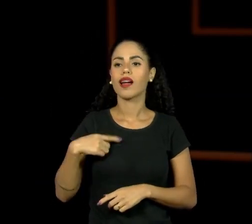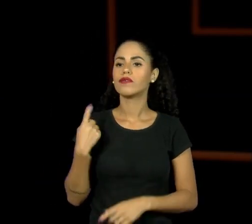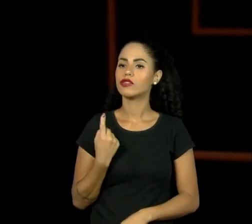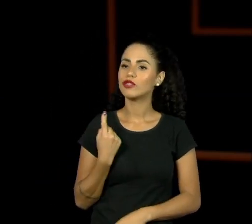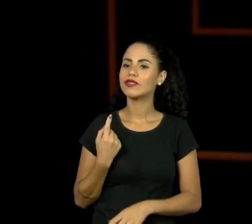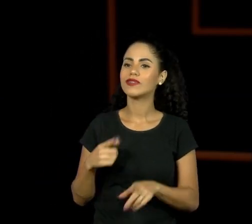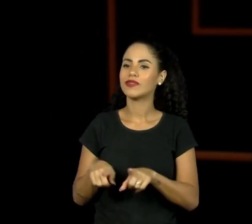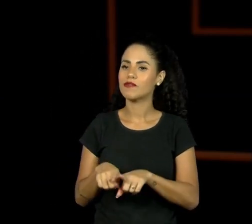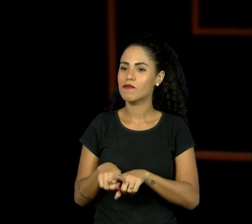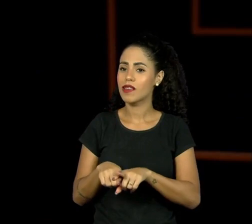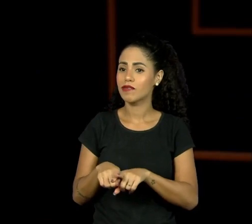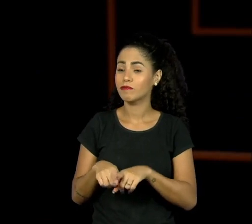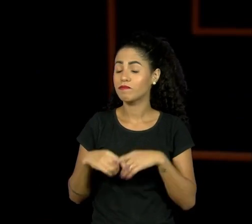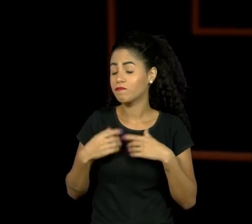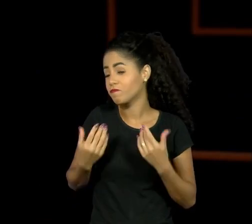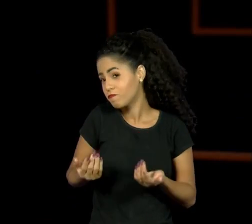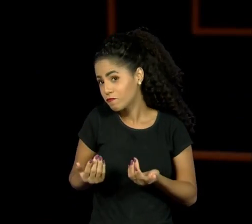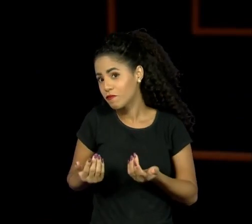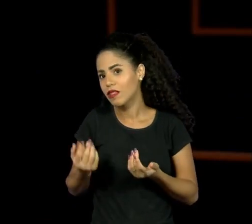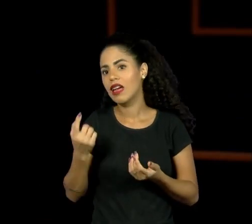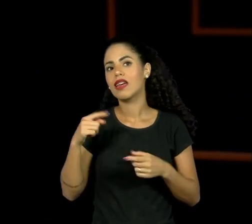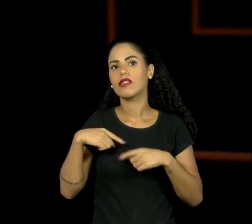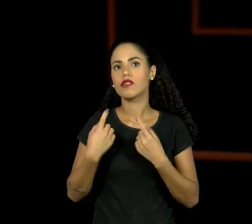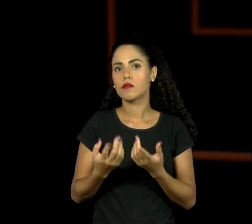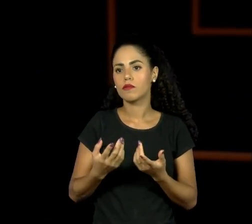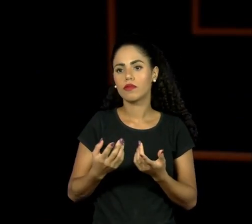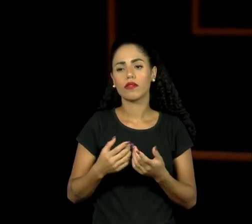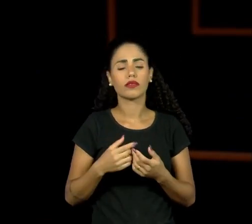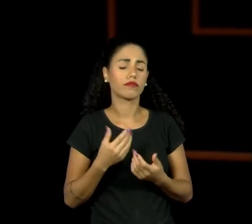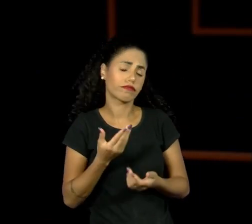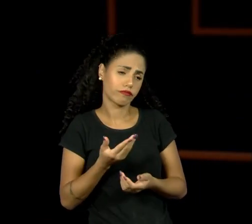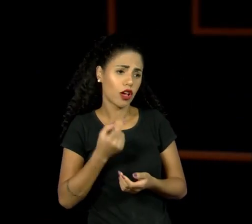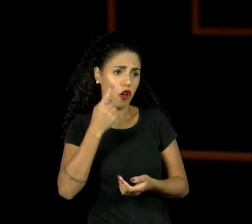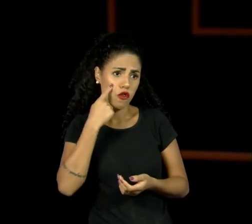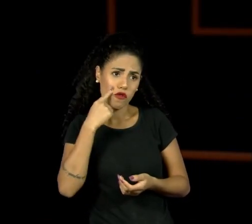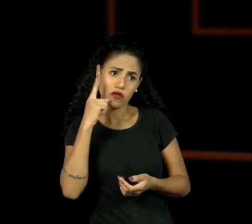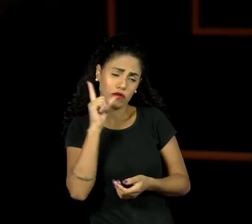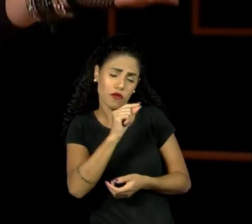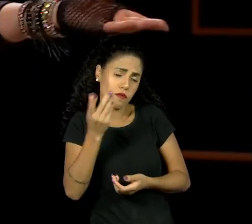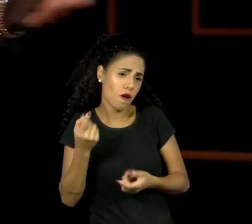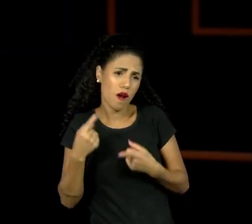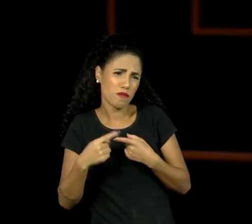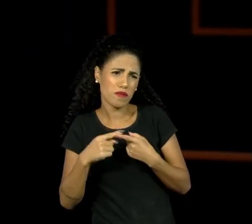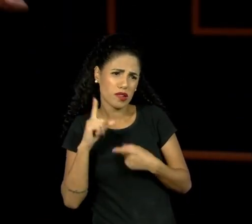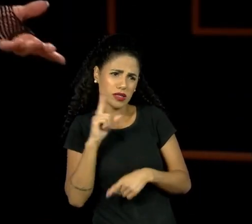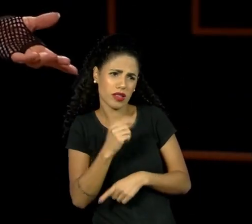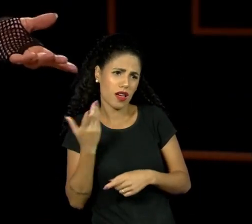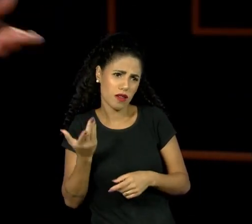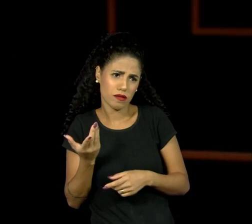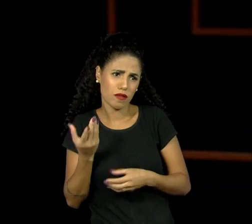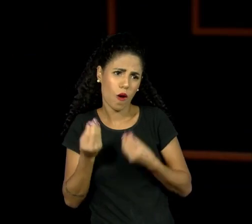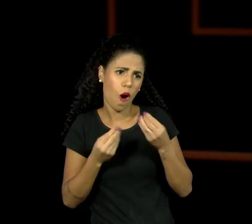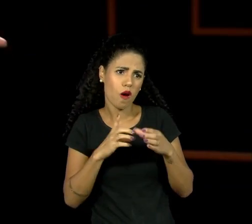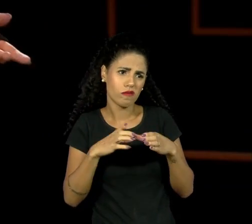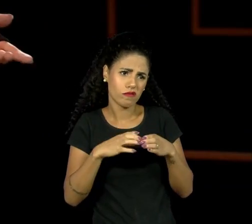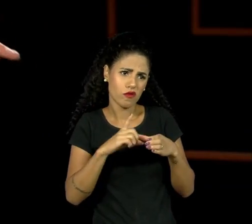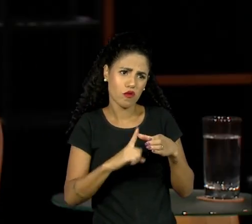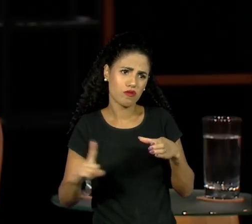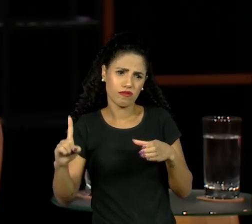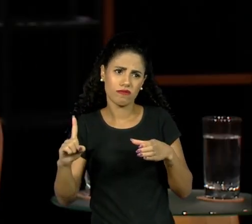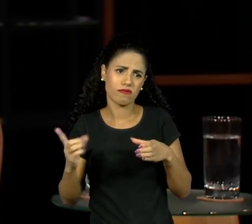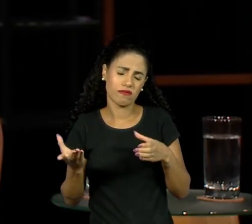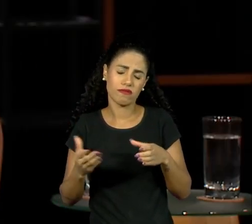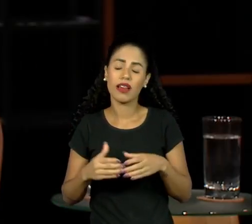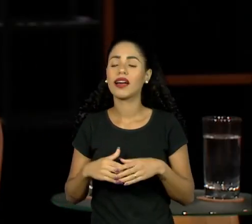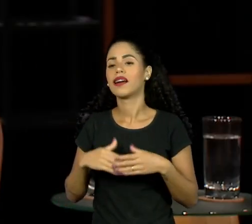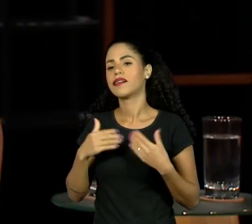solo. Tanto que na volta eu falei, Moraes, você saiu nunca, isso é maluquice. Como é que se sai do Nova Baiana? Nem o Nova Baiana sai do Nova Baiana, não tem jeito, né?